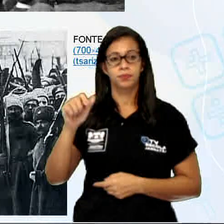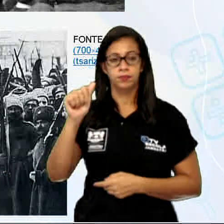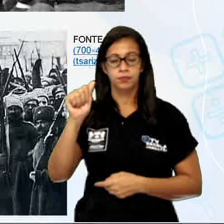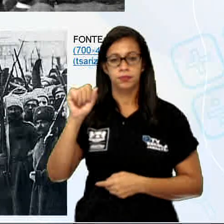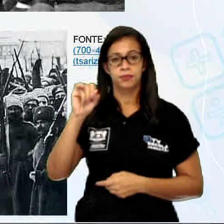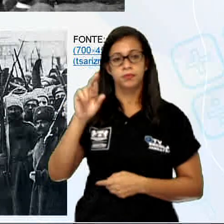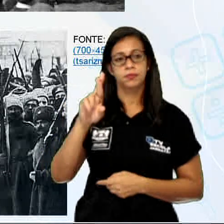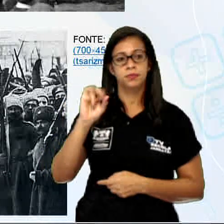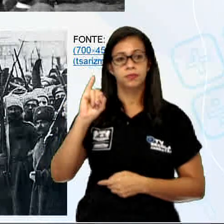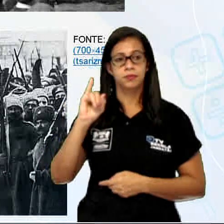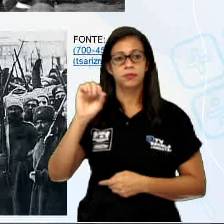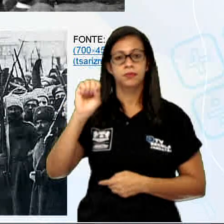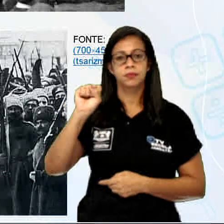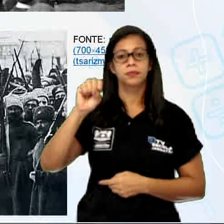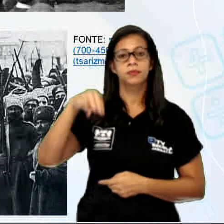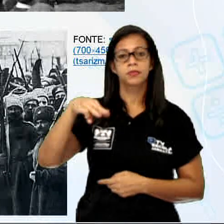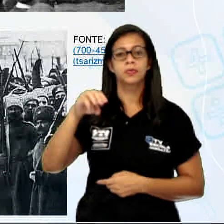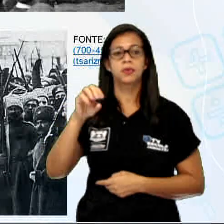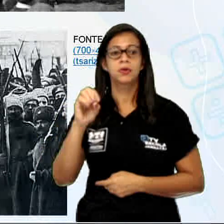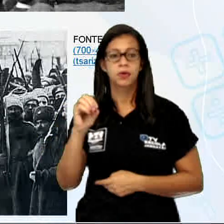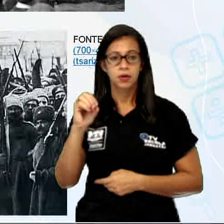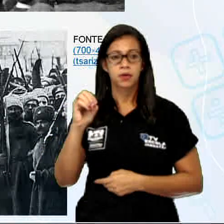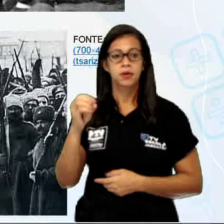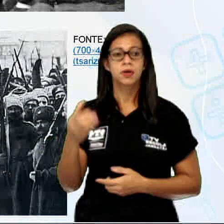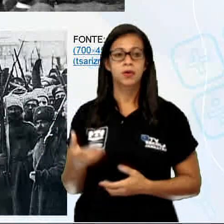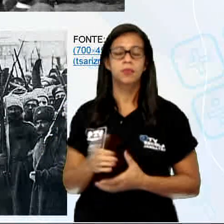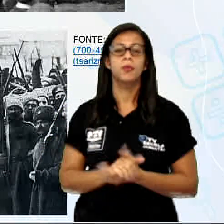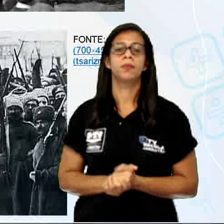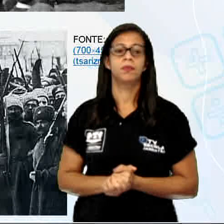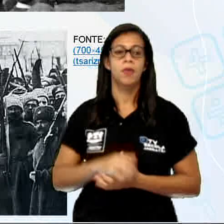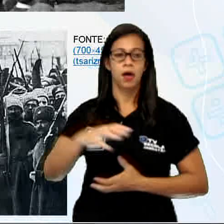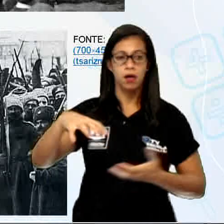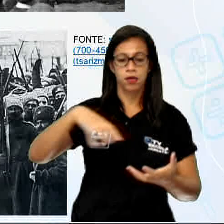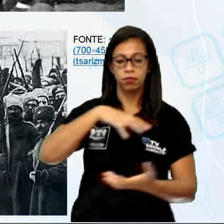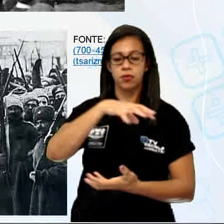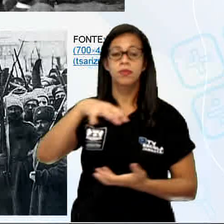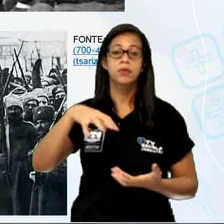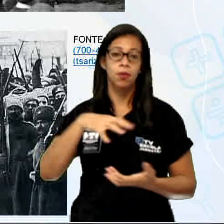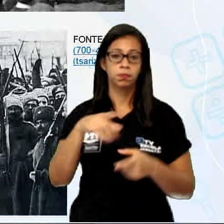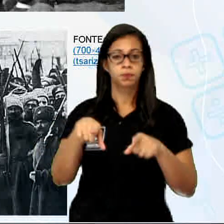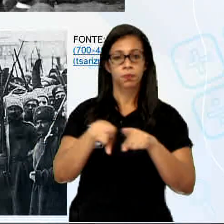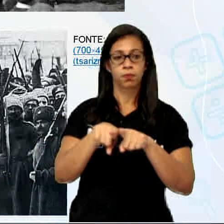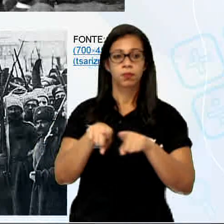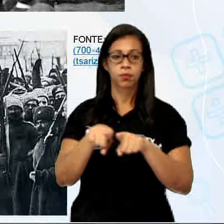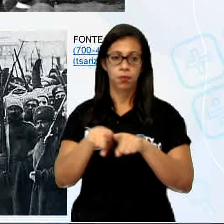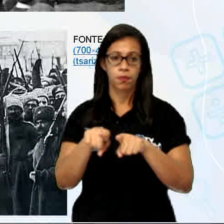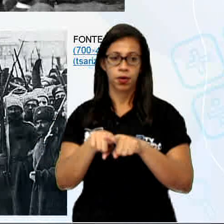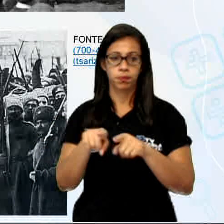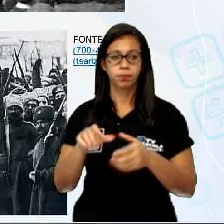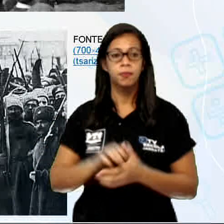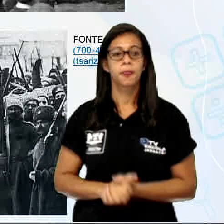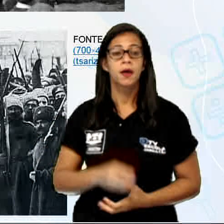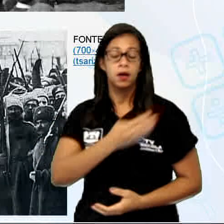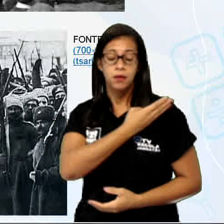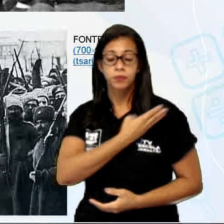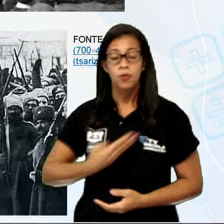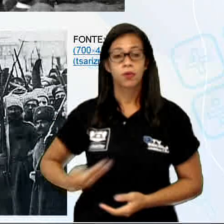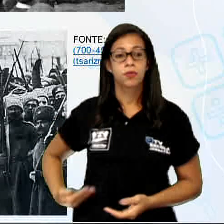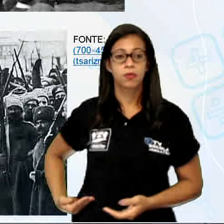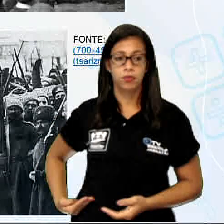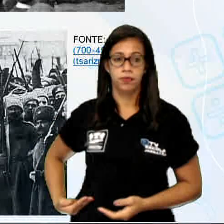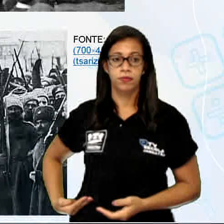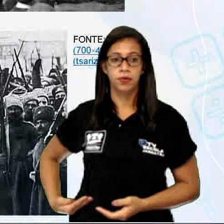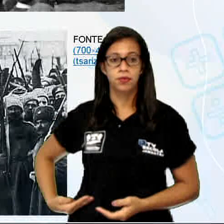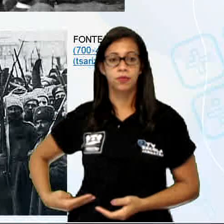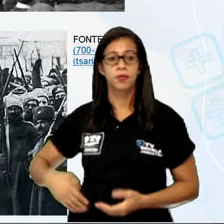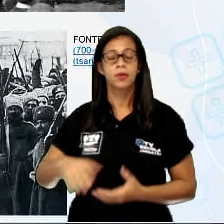urbanos, trabalhadores rurais, membros do exército e da marinha, para se insuflar contra o